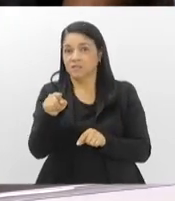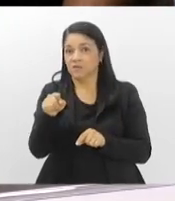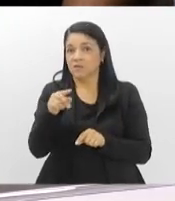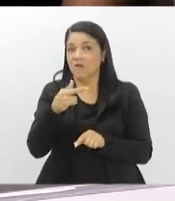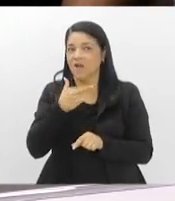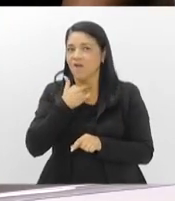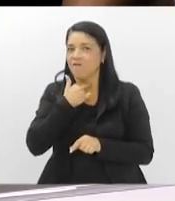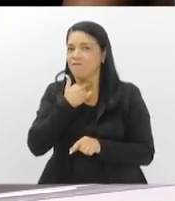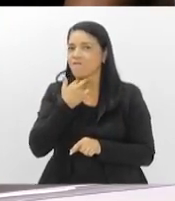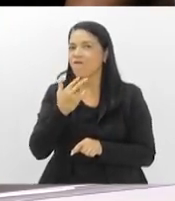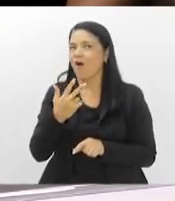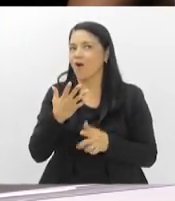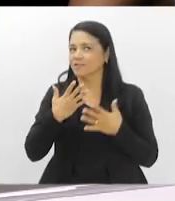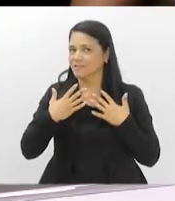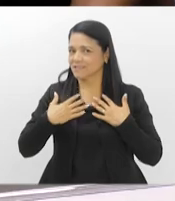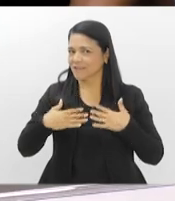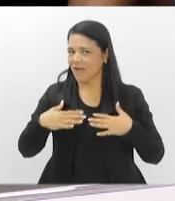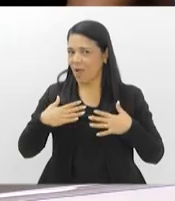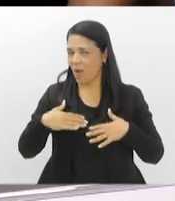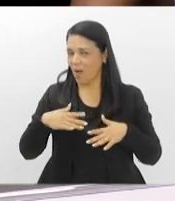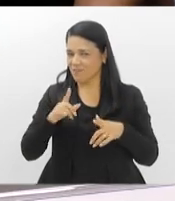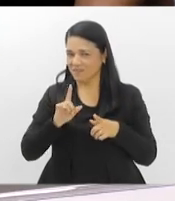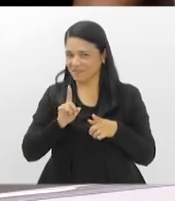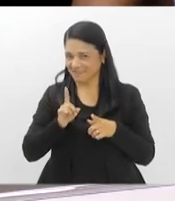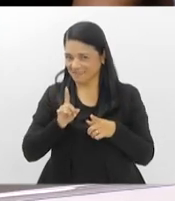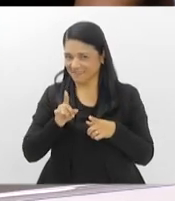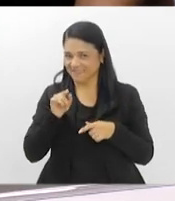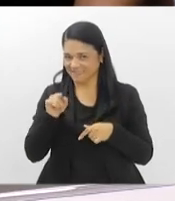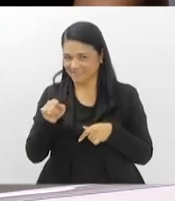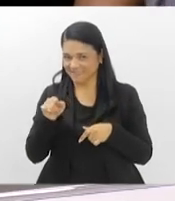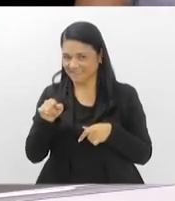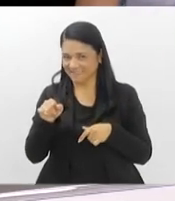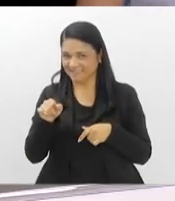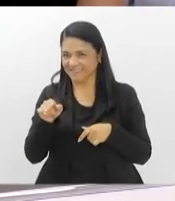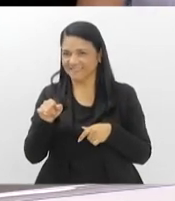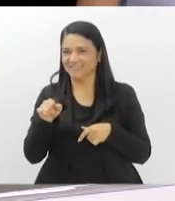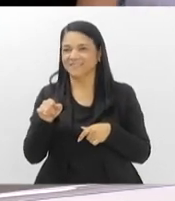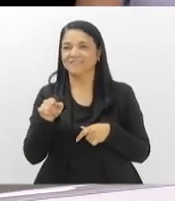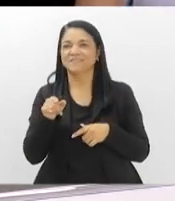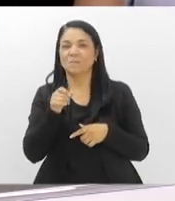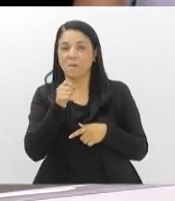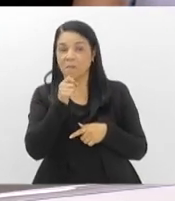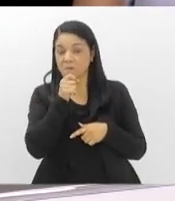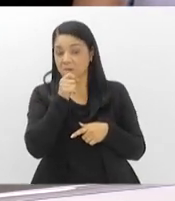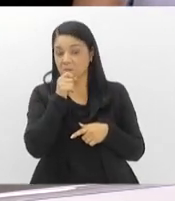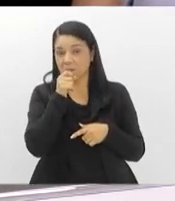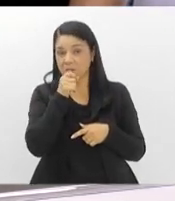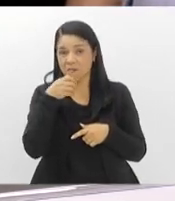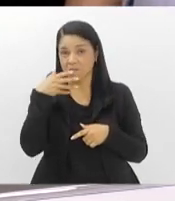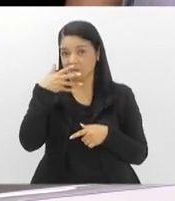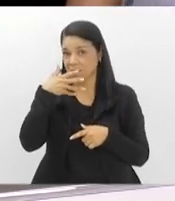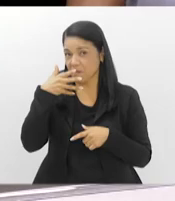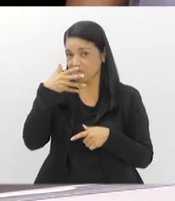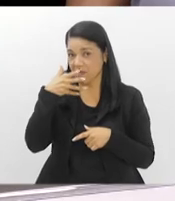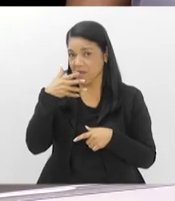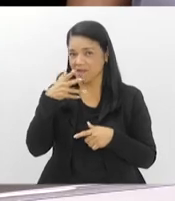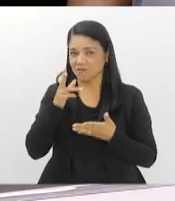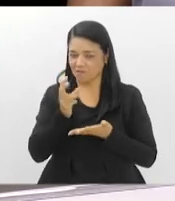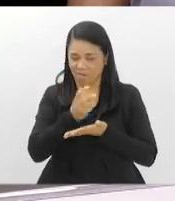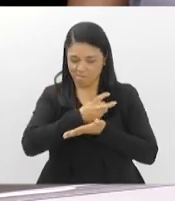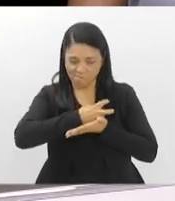voz aveludada não é que ele coloca no microfone a dizer que não vamos caçar